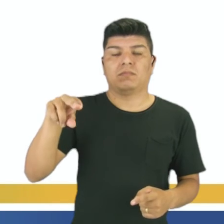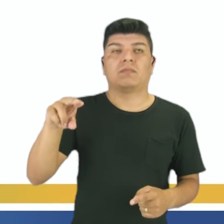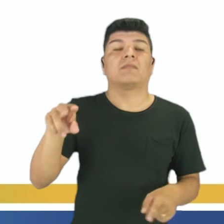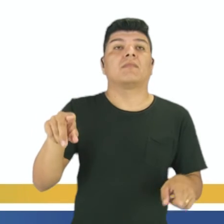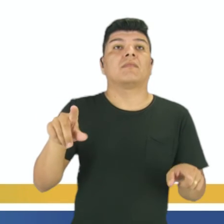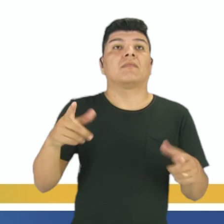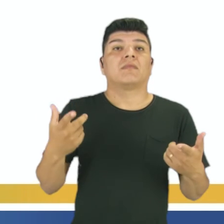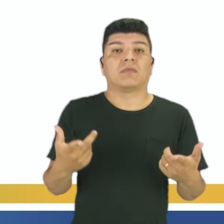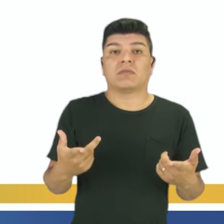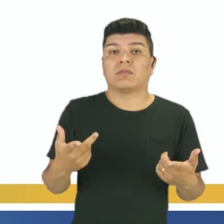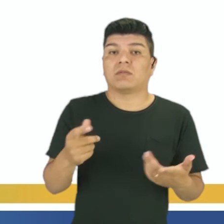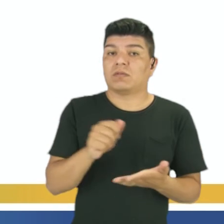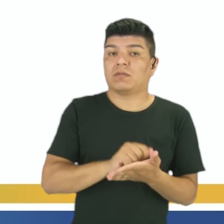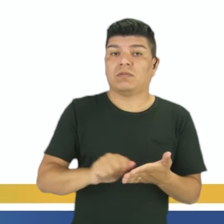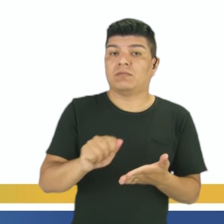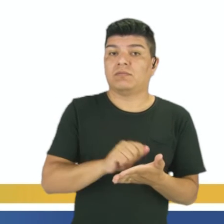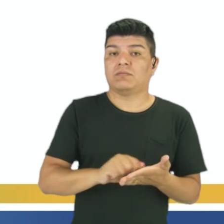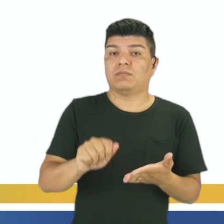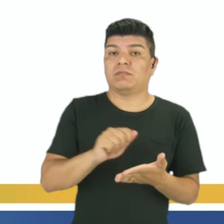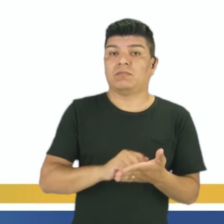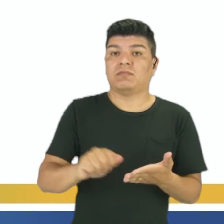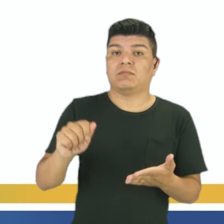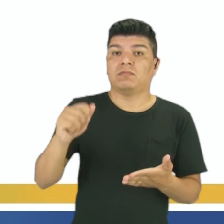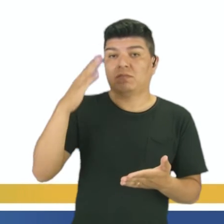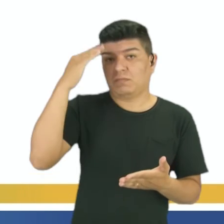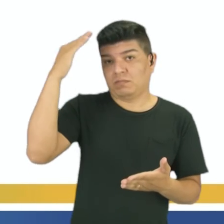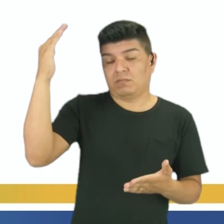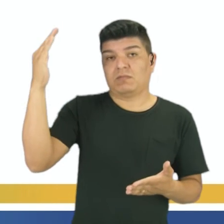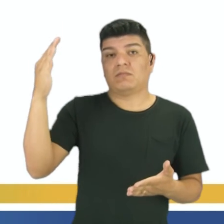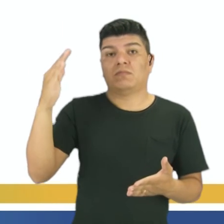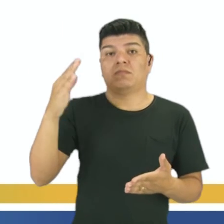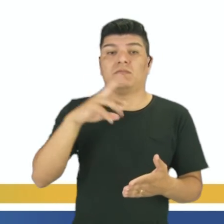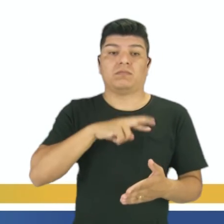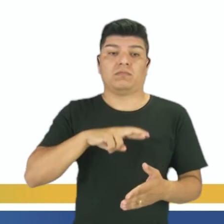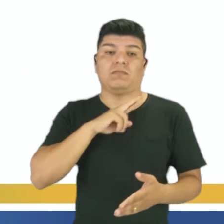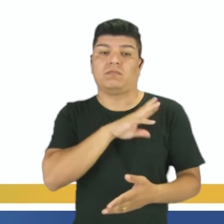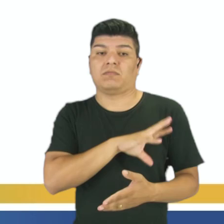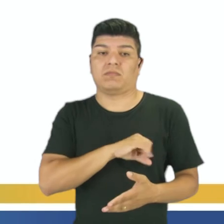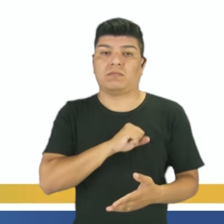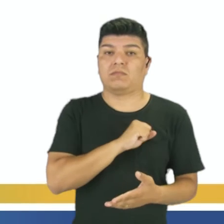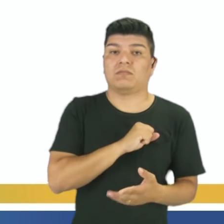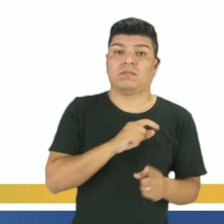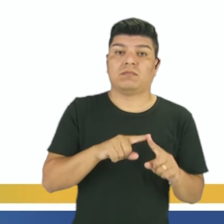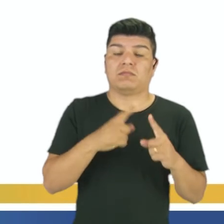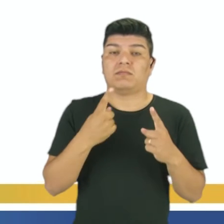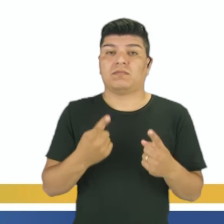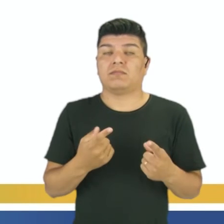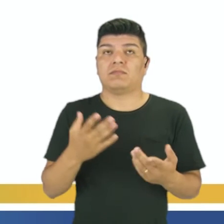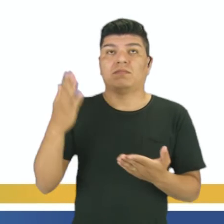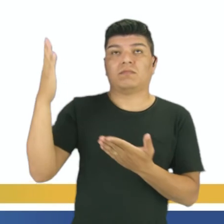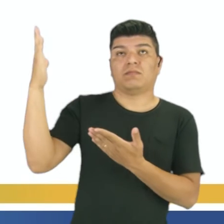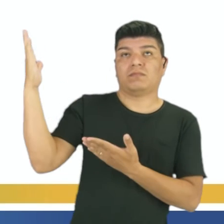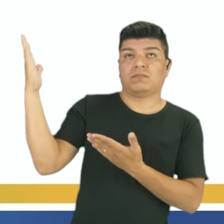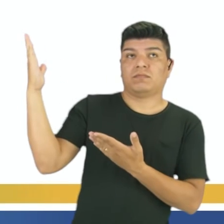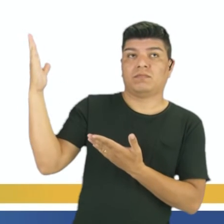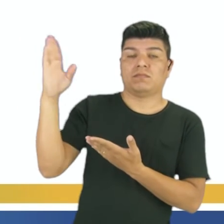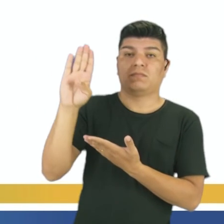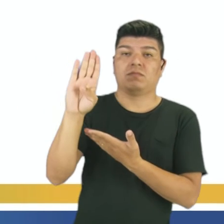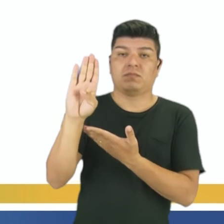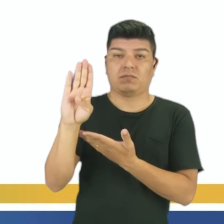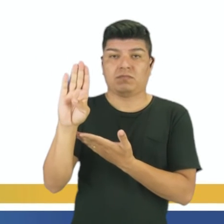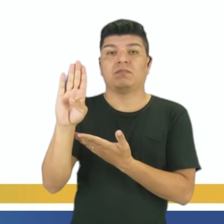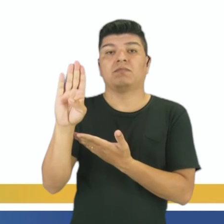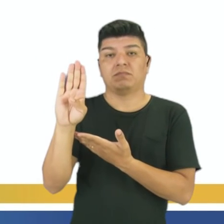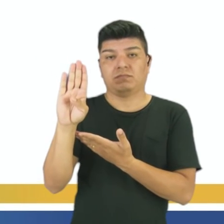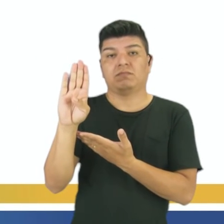foi um escritor que se destacou pela produção de romances regionalistas. Então, aqui, a letra B, sem